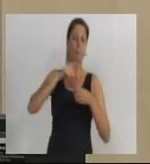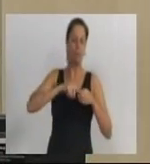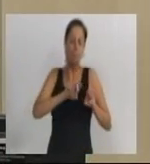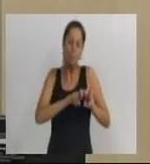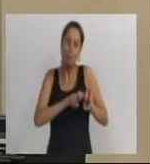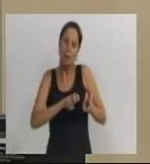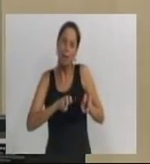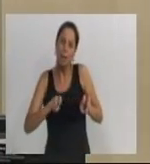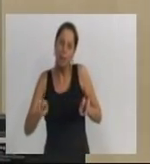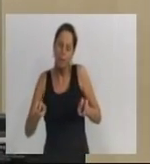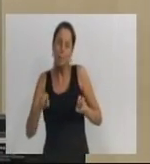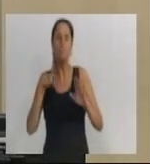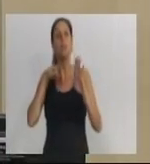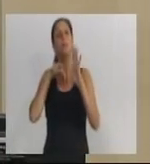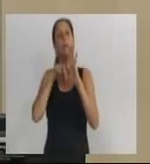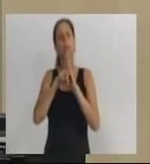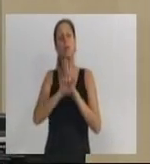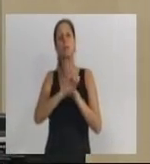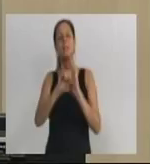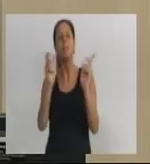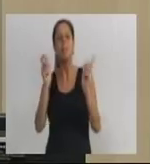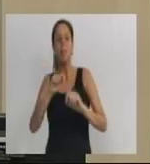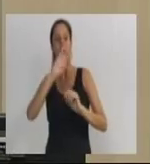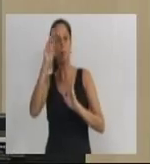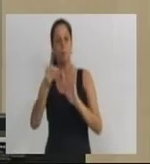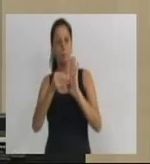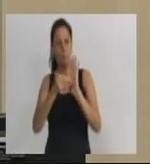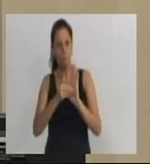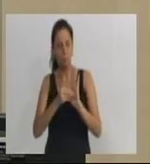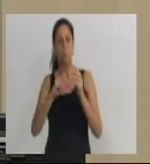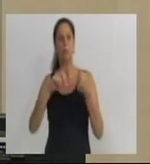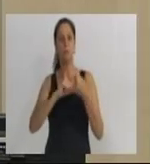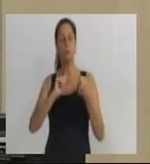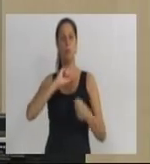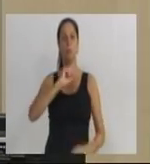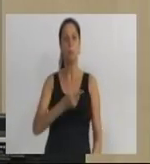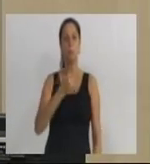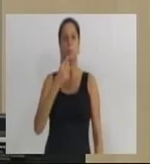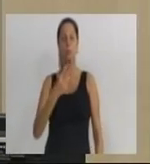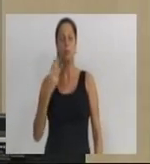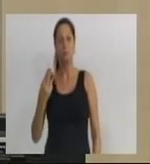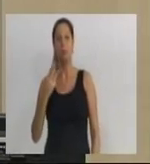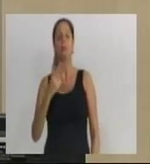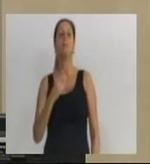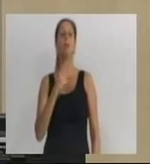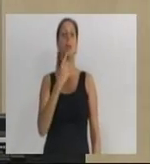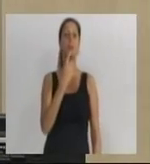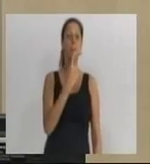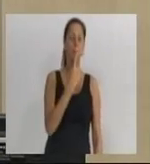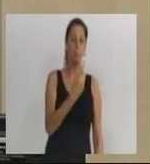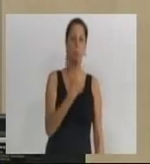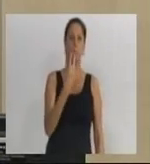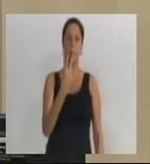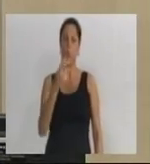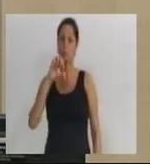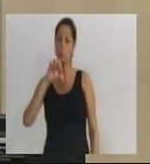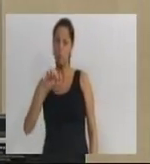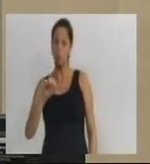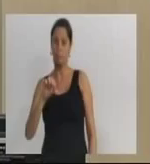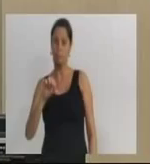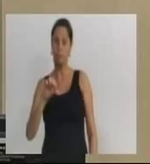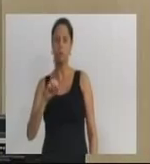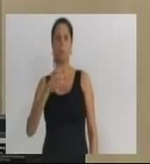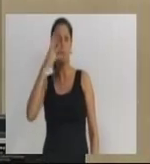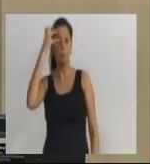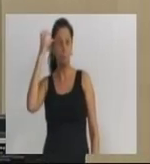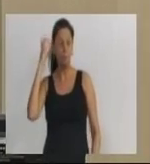E consulto os senhores vereadores para inclusão na ordem do dia do requerimento 133, de autoria do vereador Célio Dias, e 129, de autoria do vereador Ivan